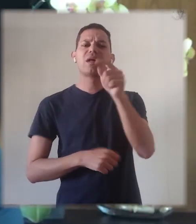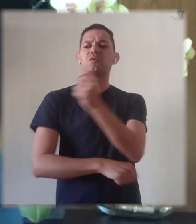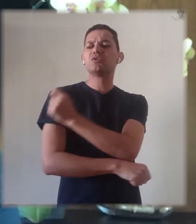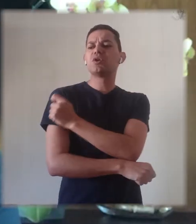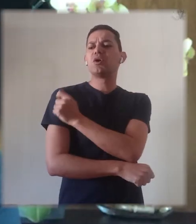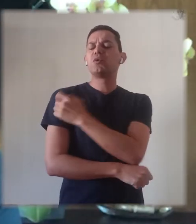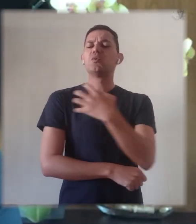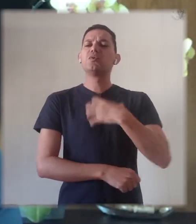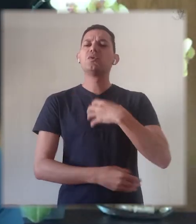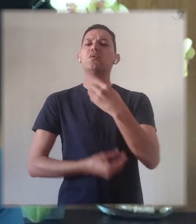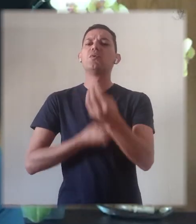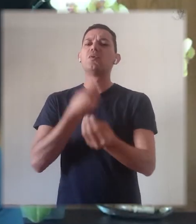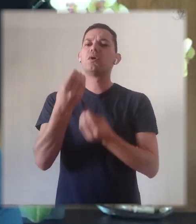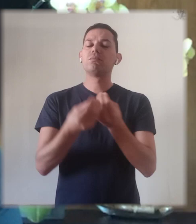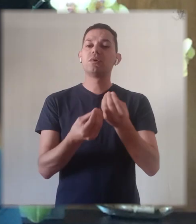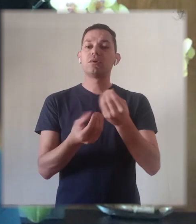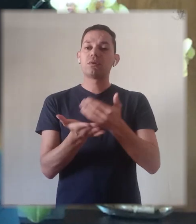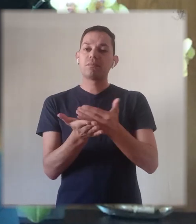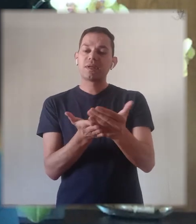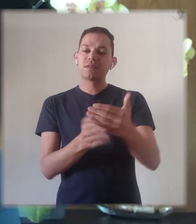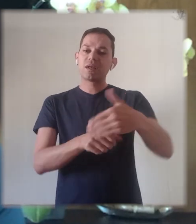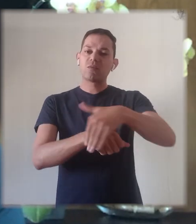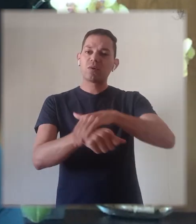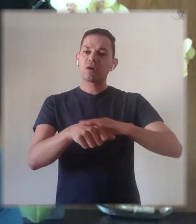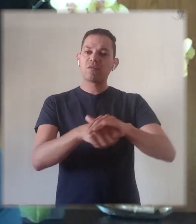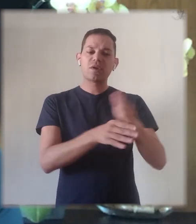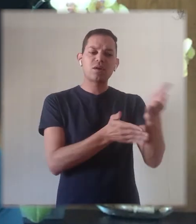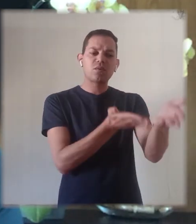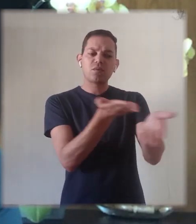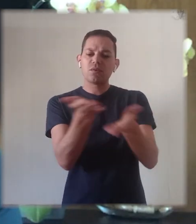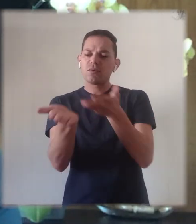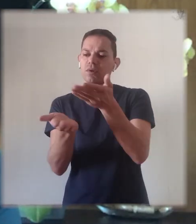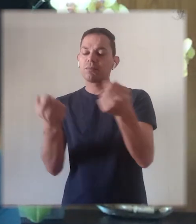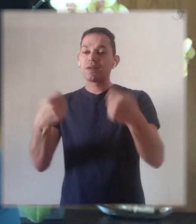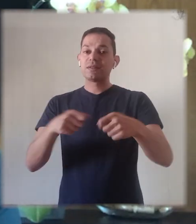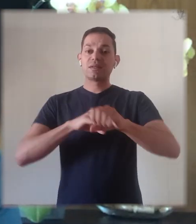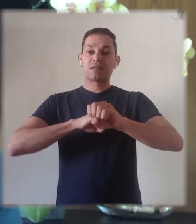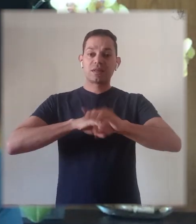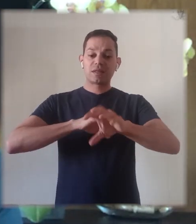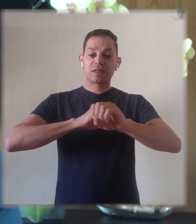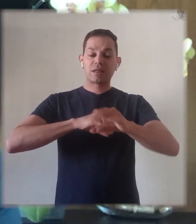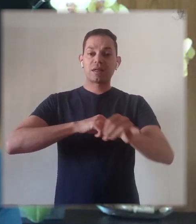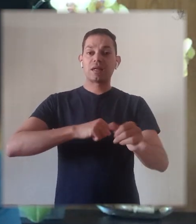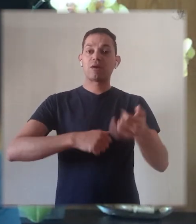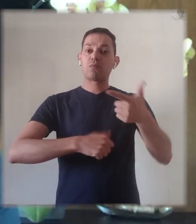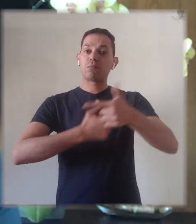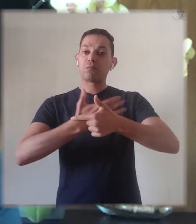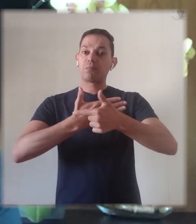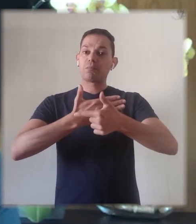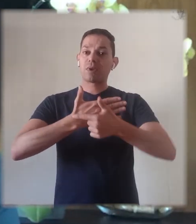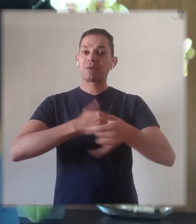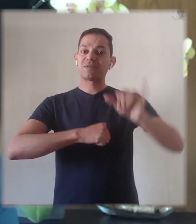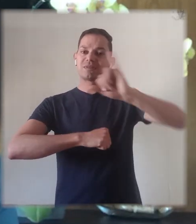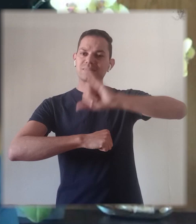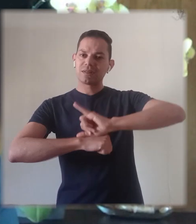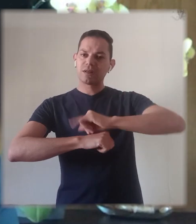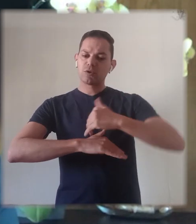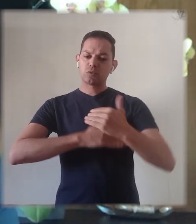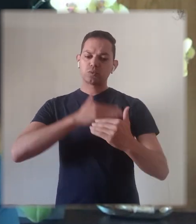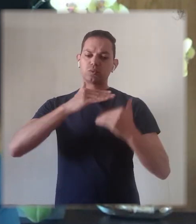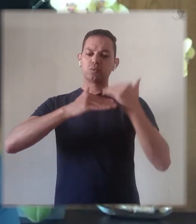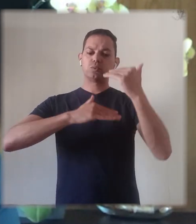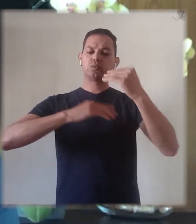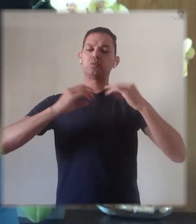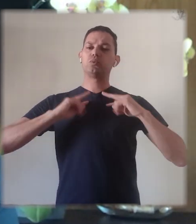estudantes? Para começar uma conversa sobre acolhimento dos estudantes, precisamos entender que a educação tem um papel central no processo de desenvolvimento